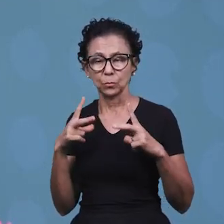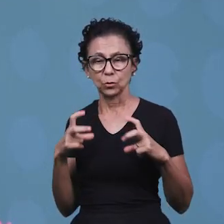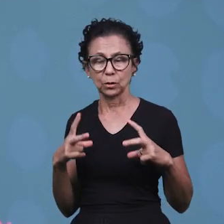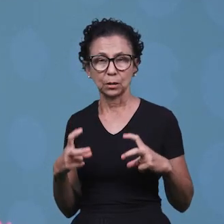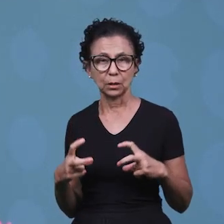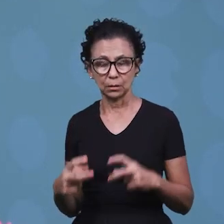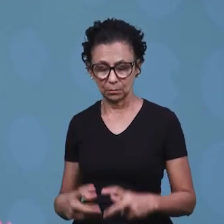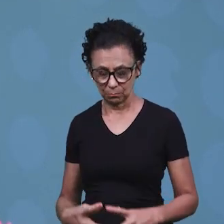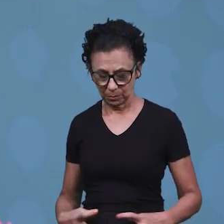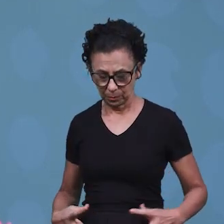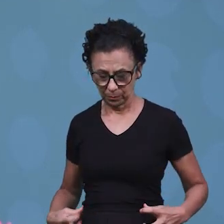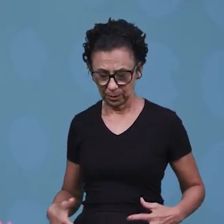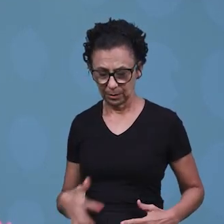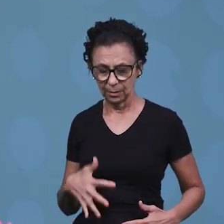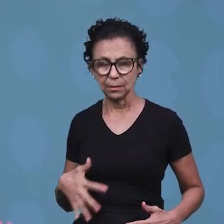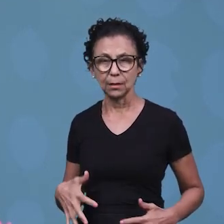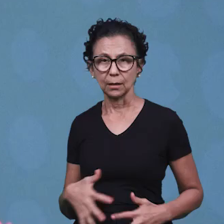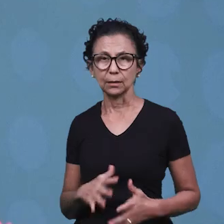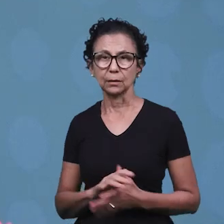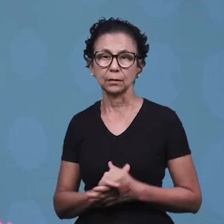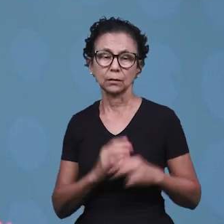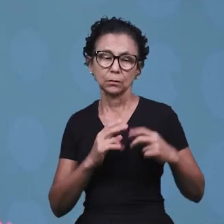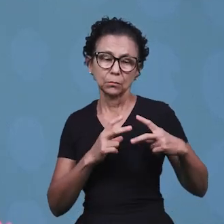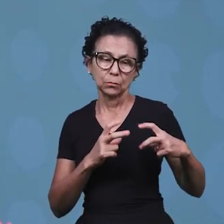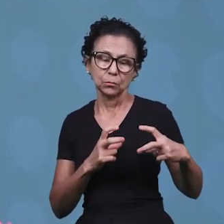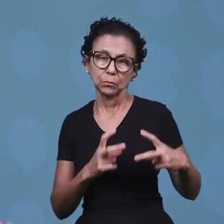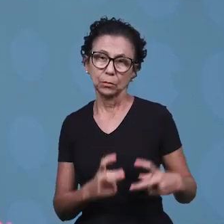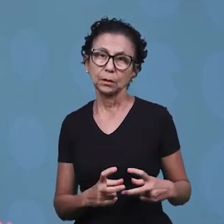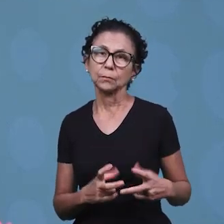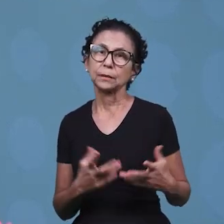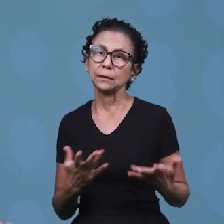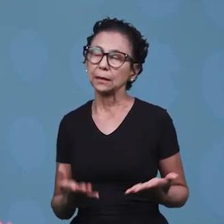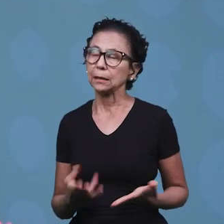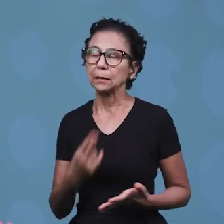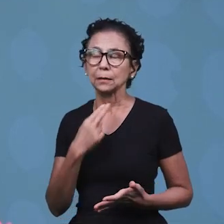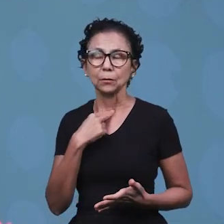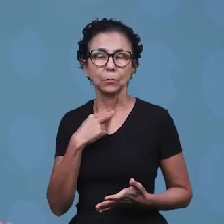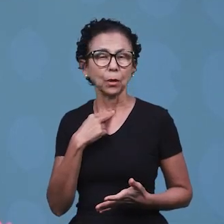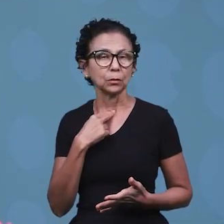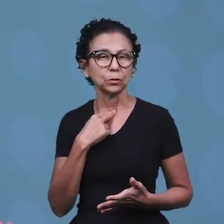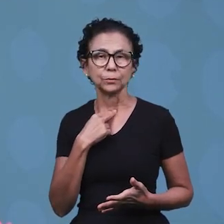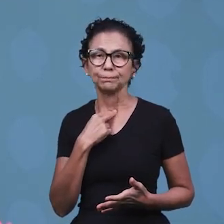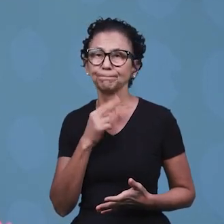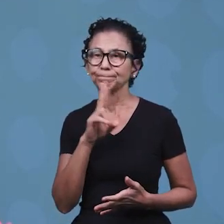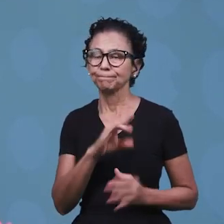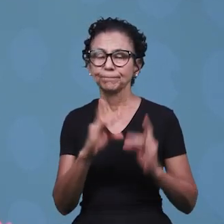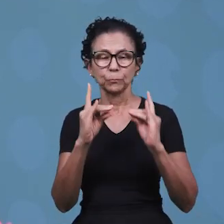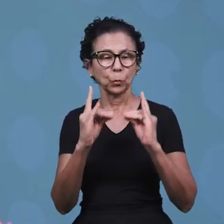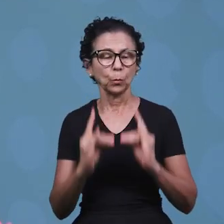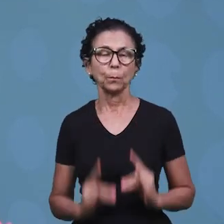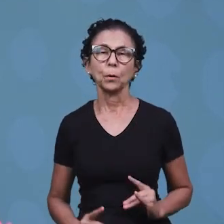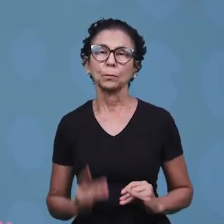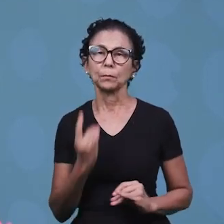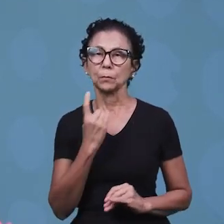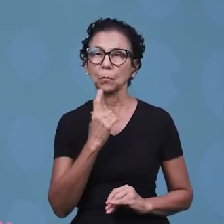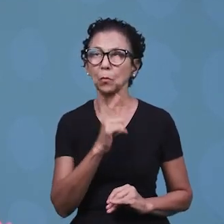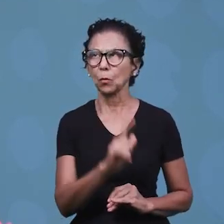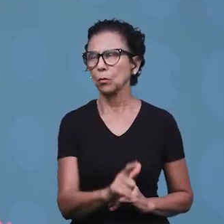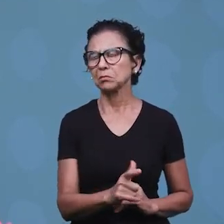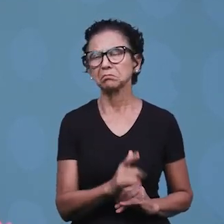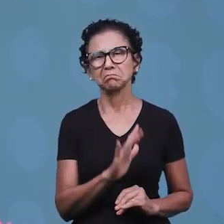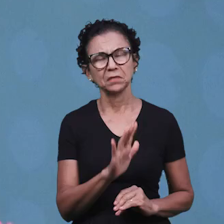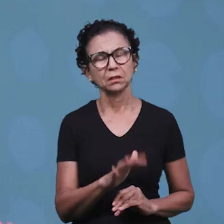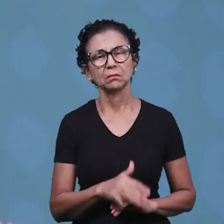ovários, né? Isso é contraindicação absoluta. Então, os outros casos, você tem que